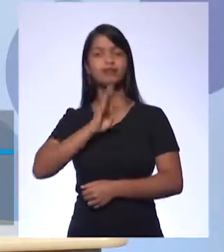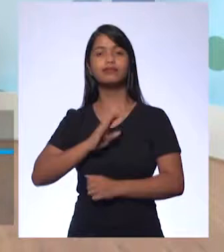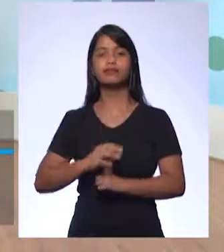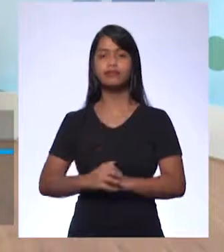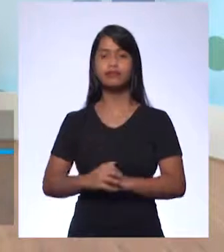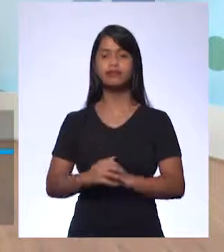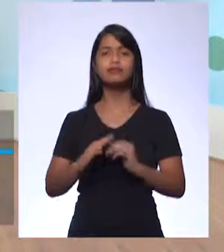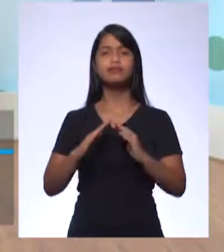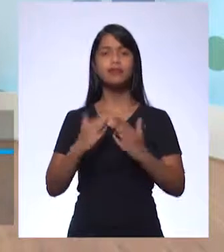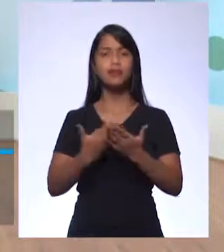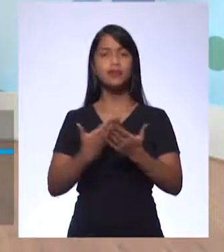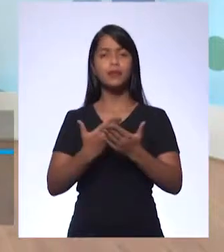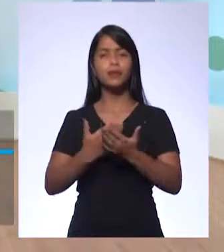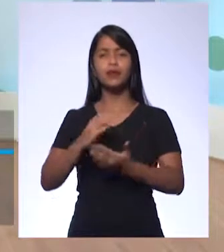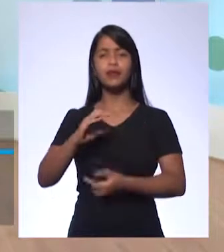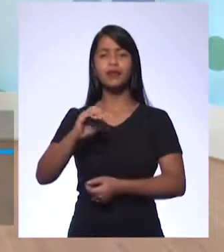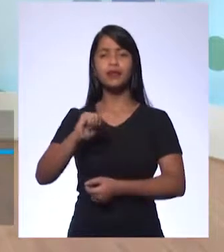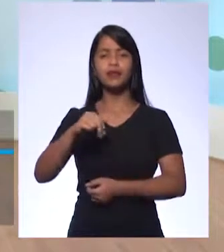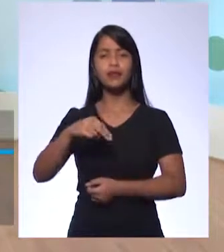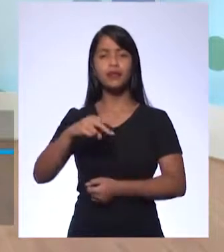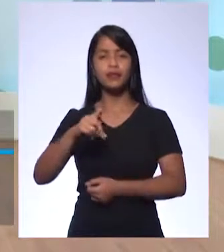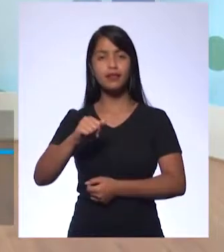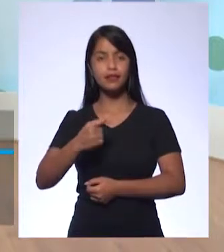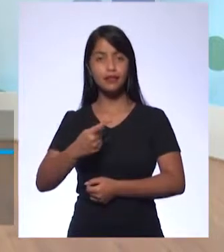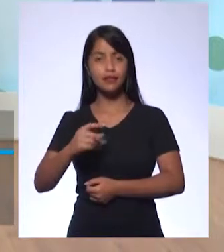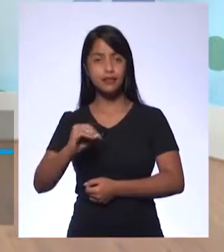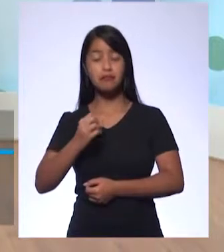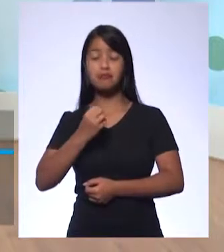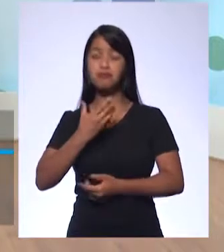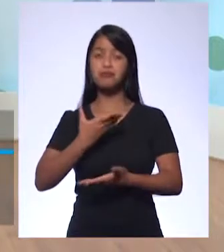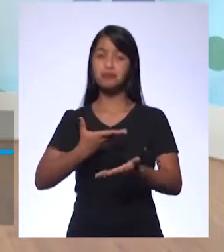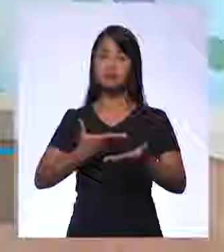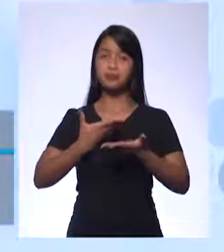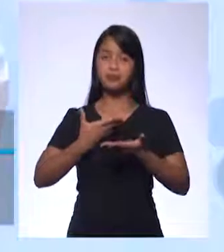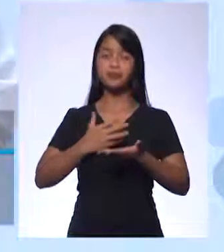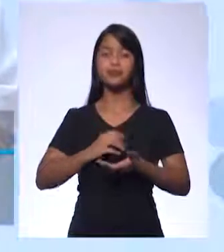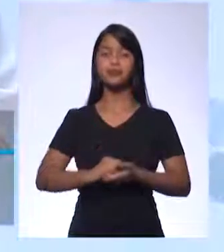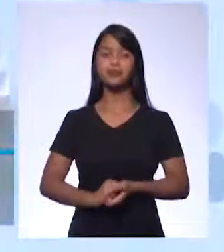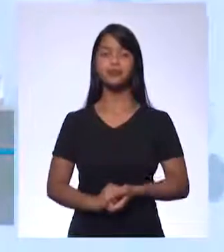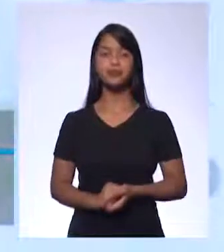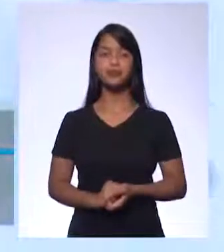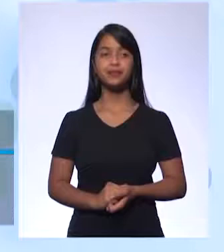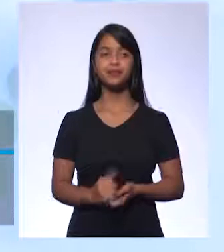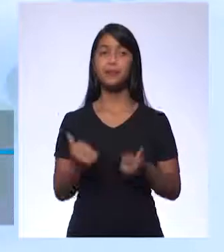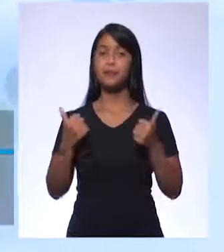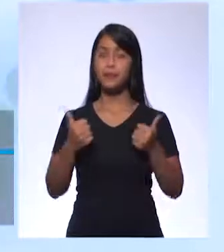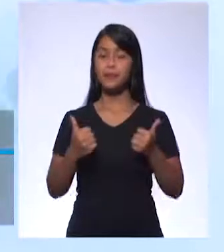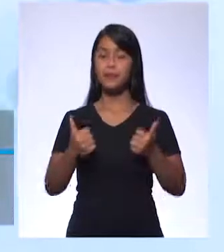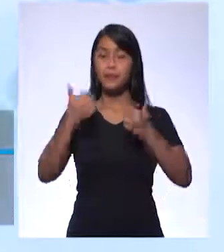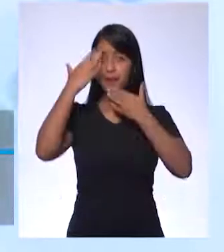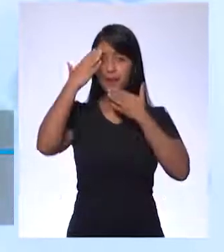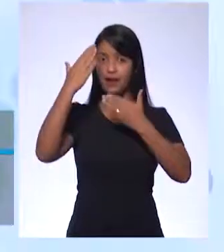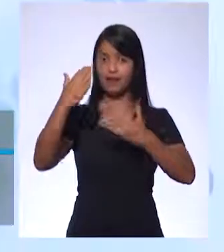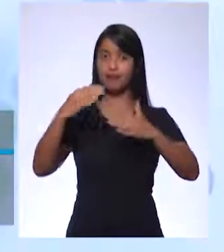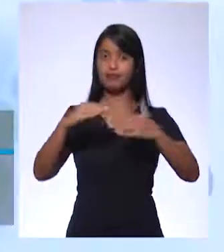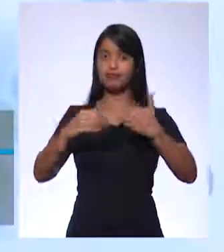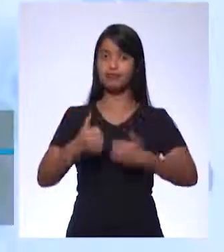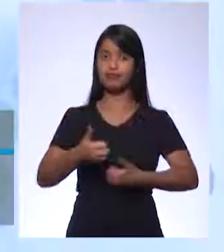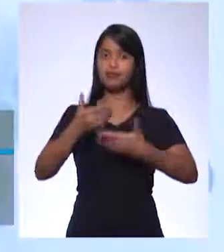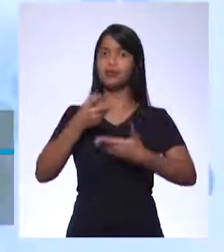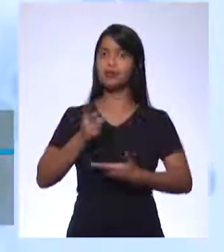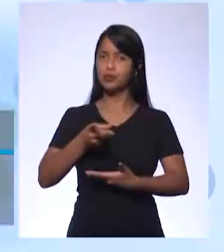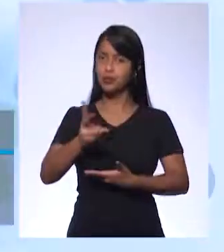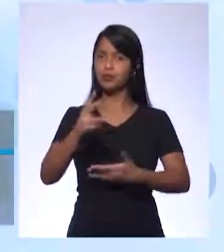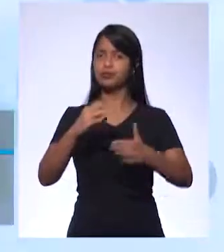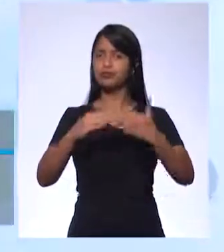do Candão, Candão, sejam Candão ela bem-vindos. escreveu aqui. Sejam bem-vindos, alunos do Candão. Muito bem, obrigado pela participação. Continuem participando